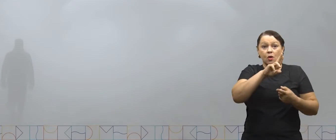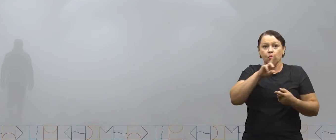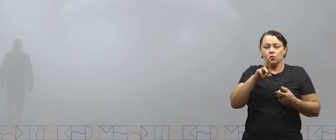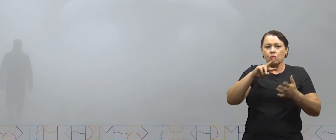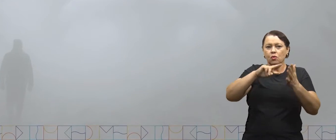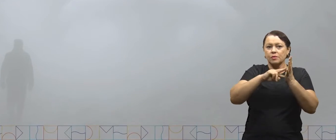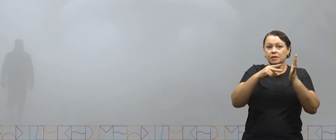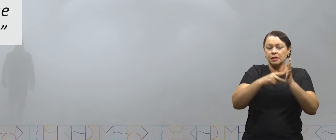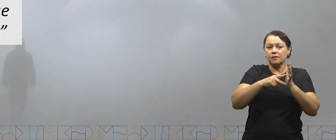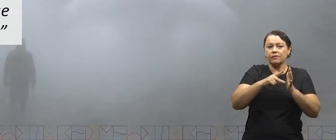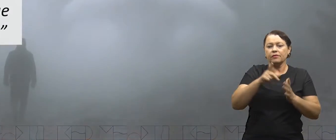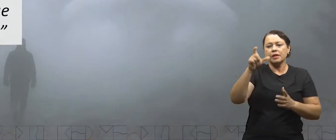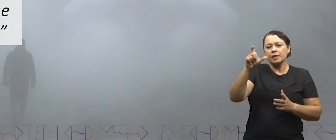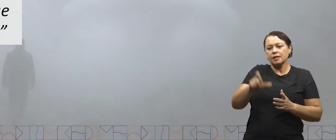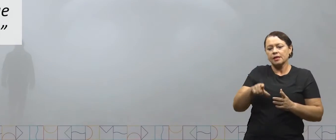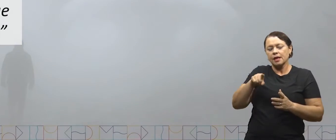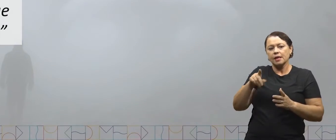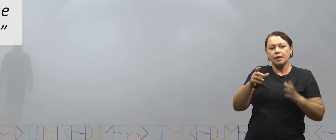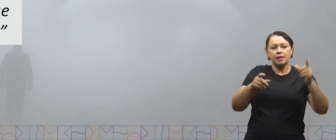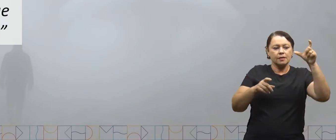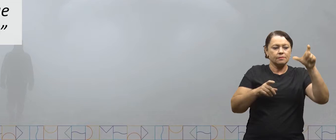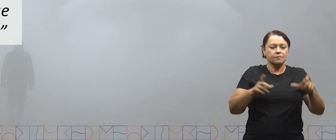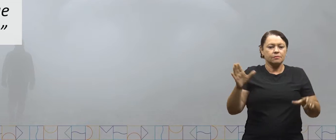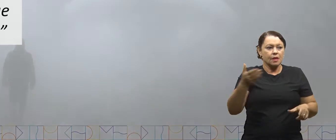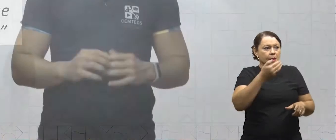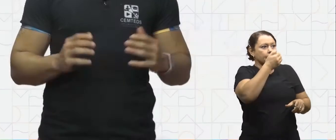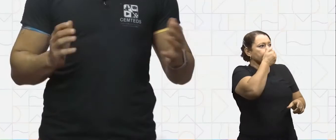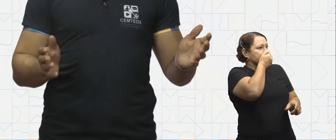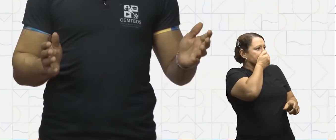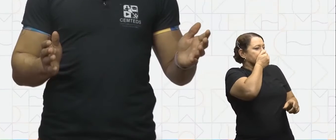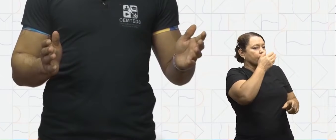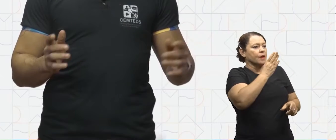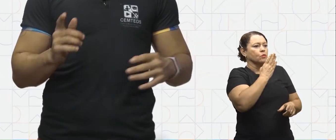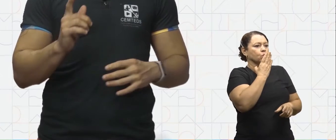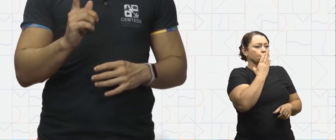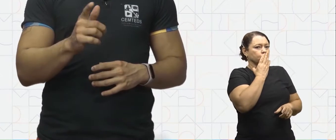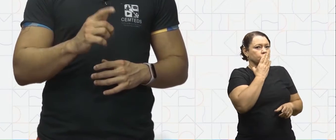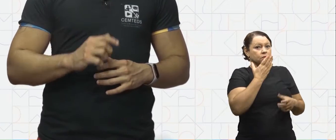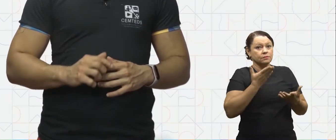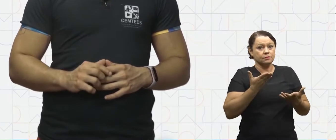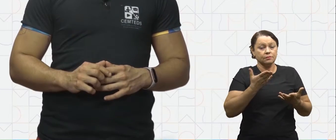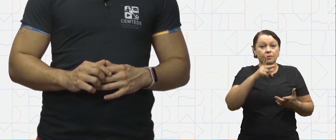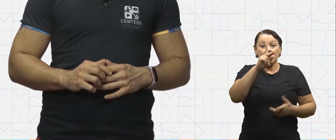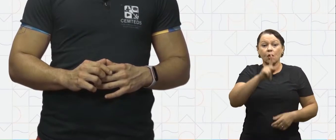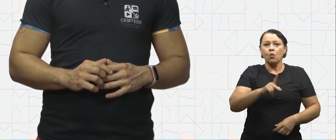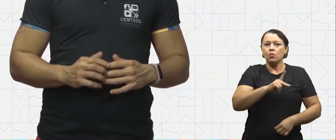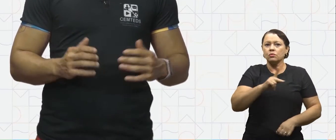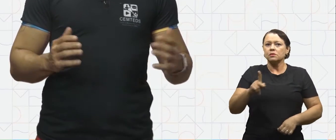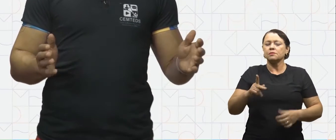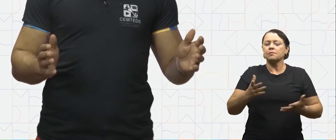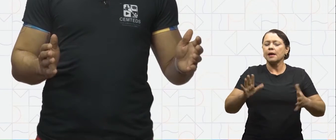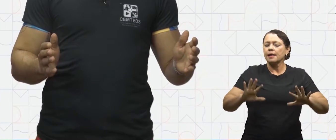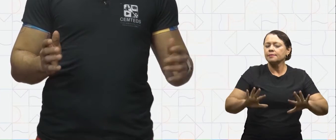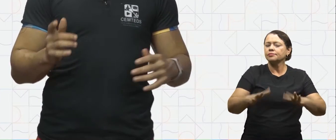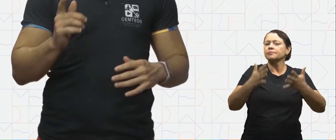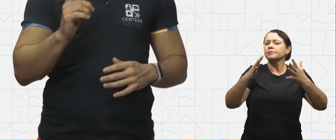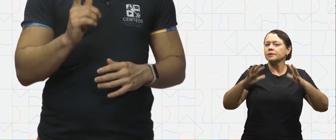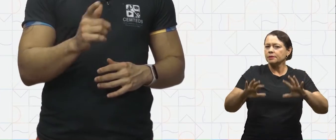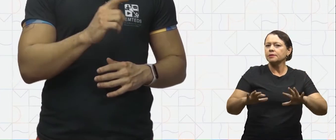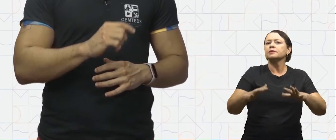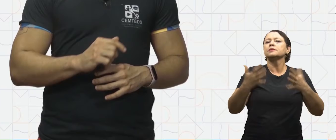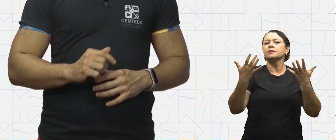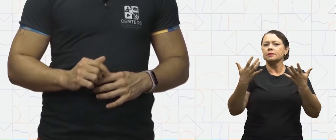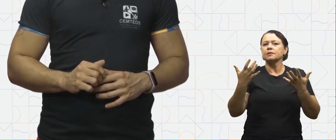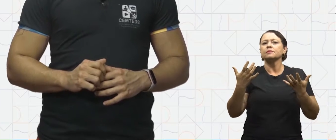dizer aquele que cala ou que tapa a boca. Os jesuítas estimularam essa versão. Alguns dizem que